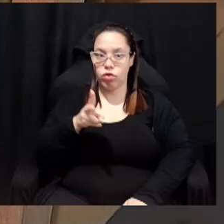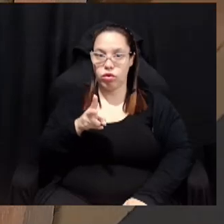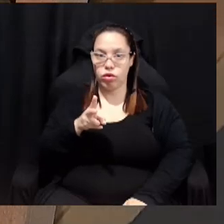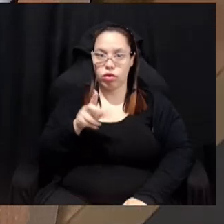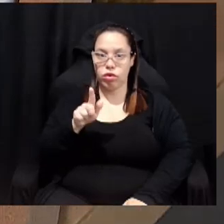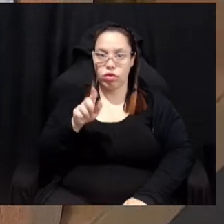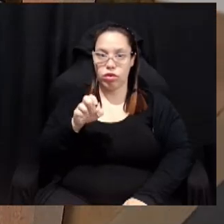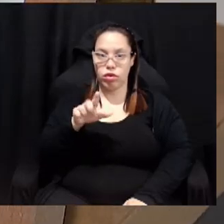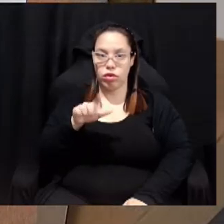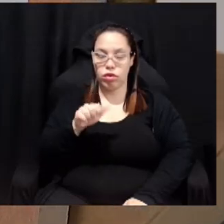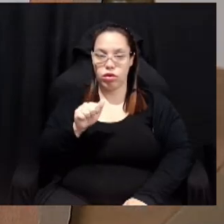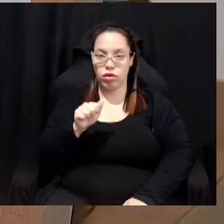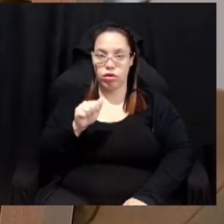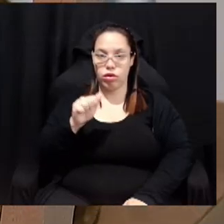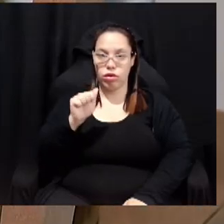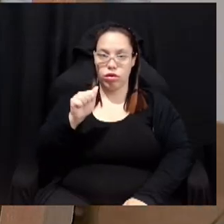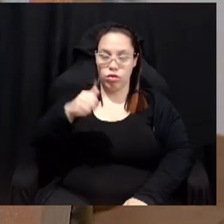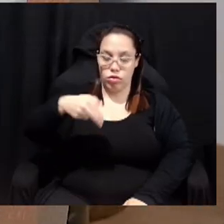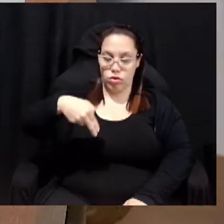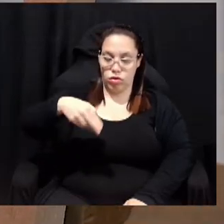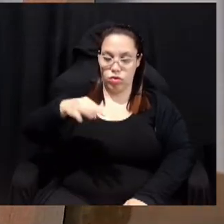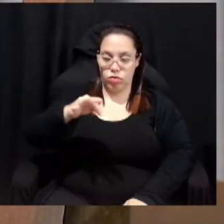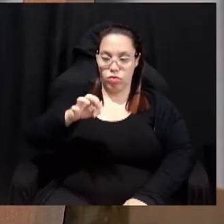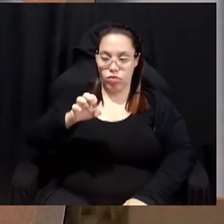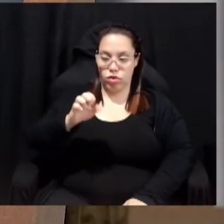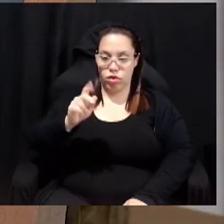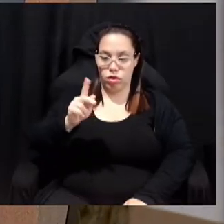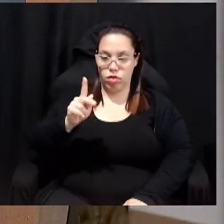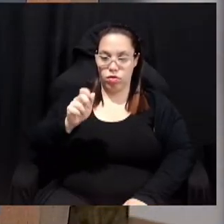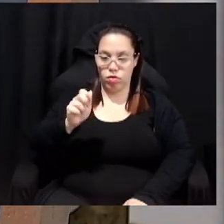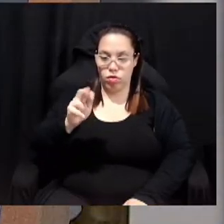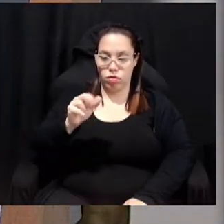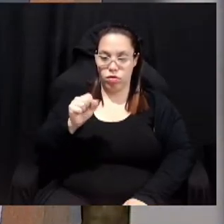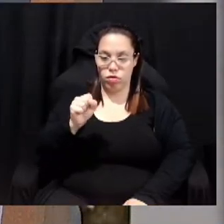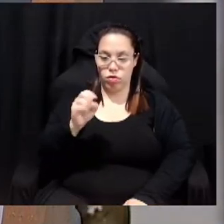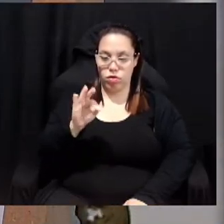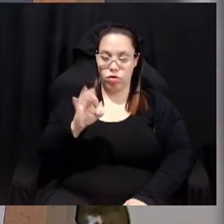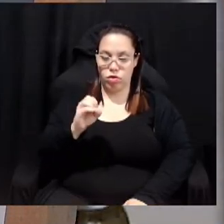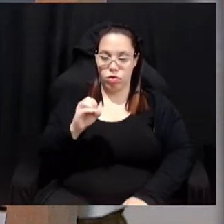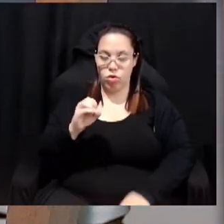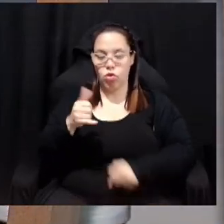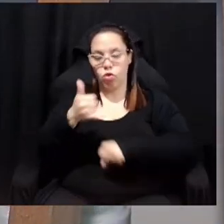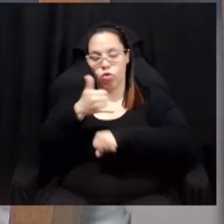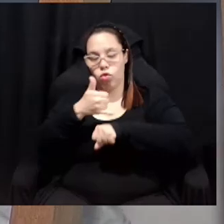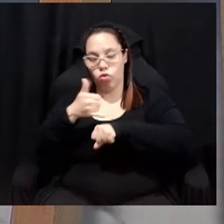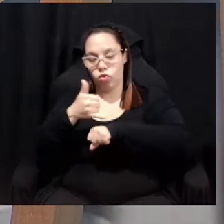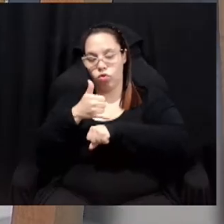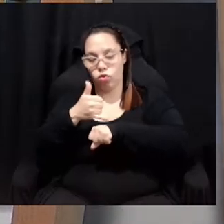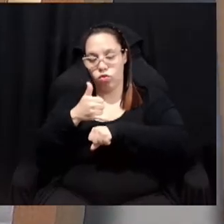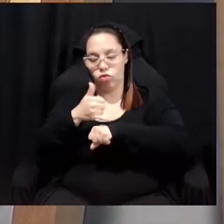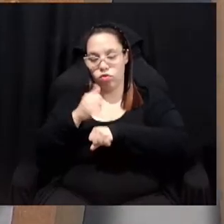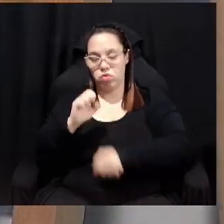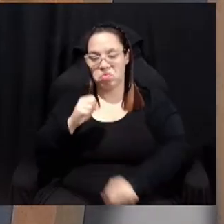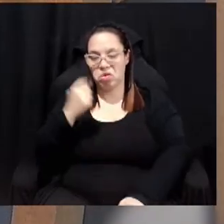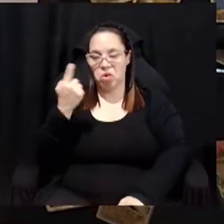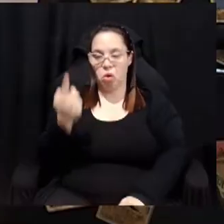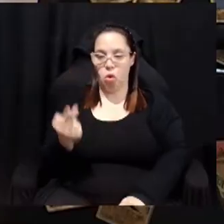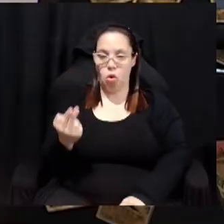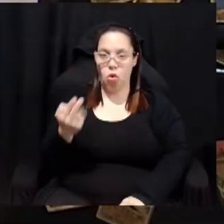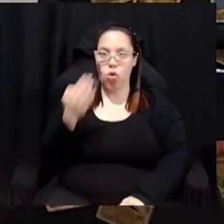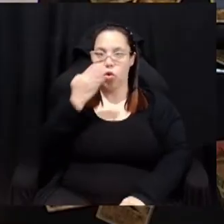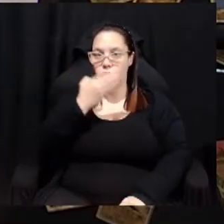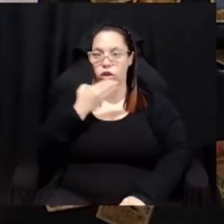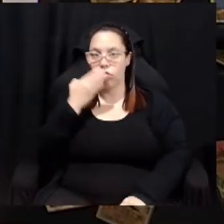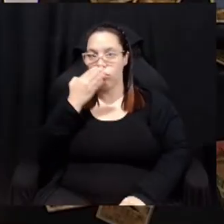os antepastos, uns no açúcar, outros no azeite, outros no vinagre, como o relish. Mas todos aqui são métodos de conservação.